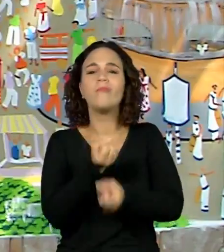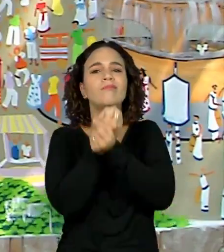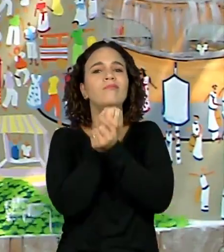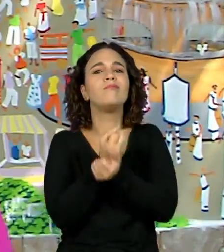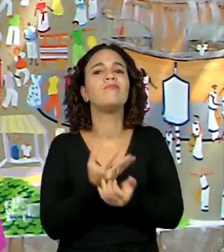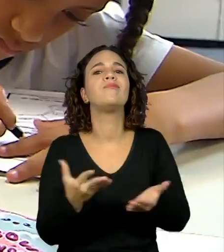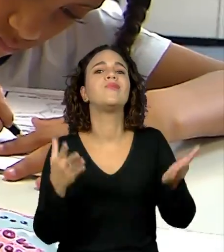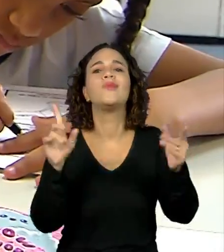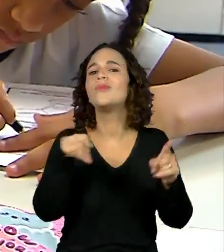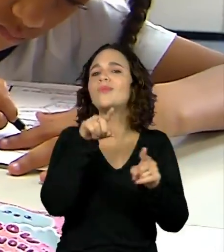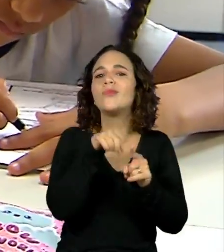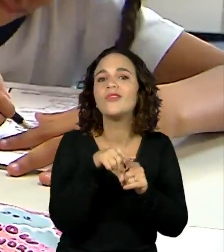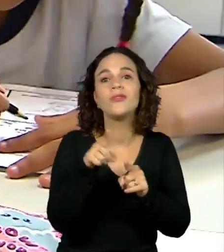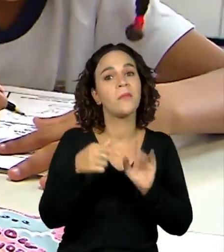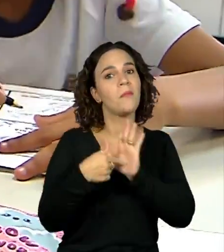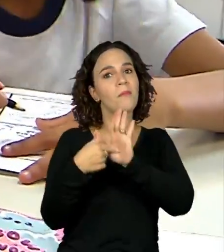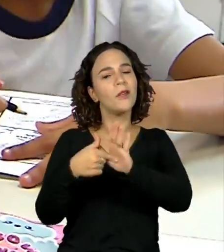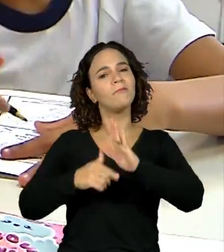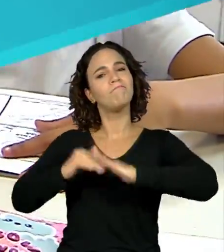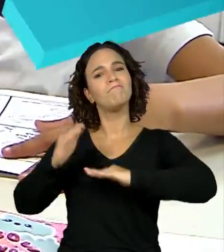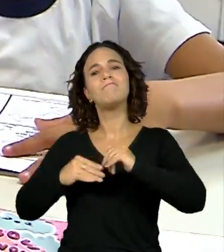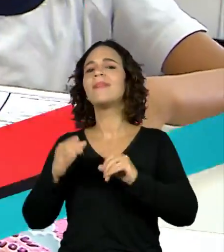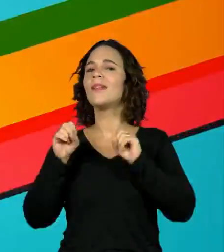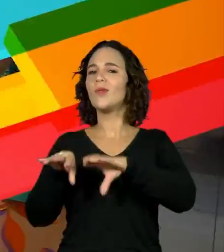para você o melhor da educação.